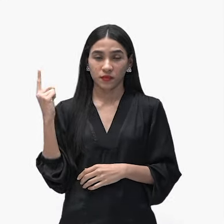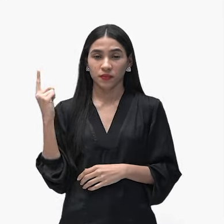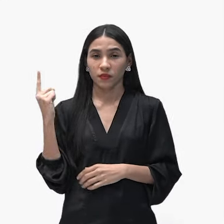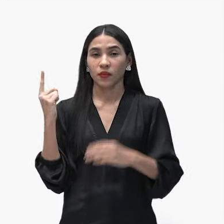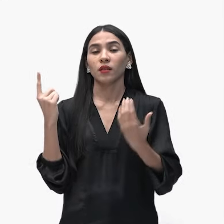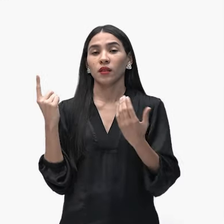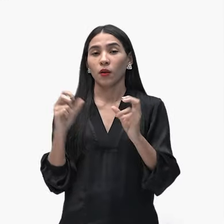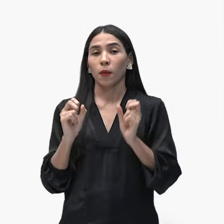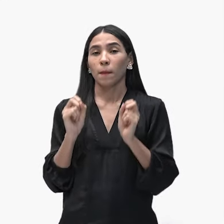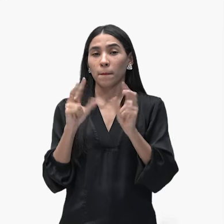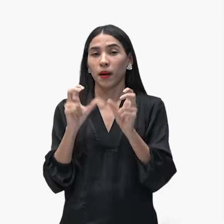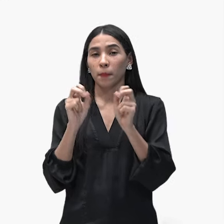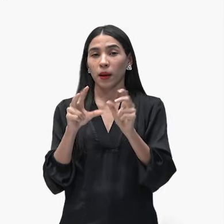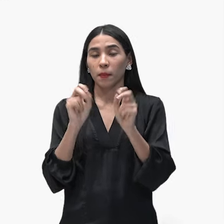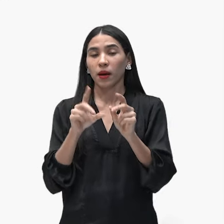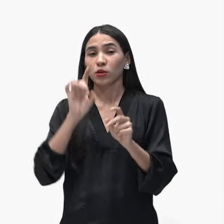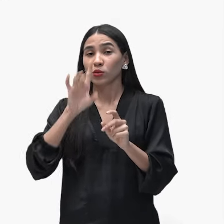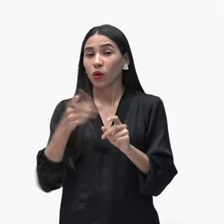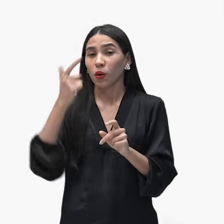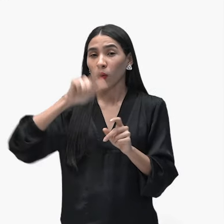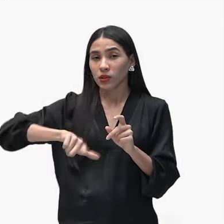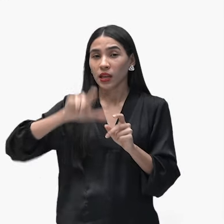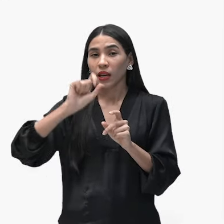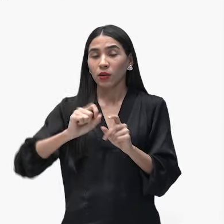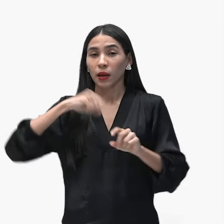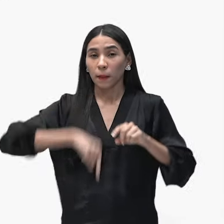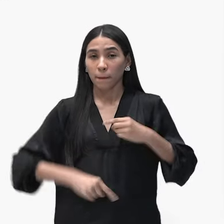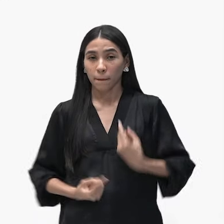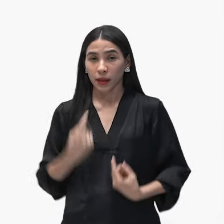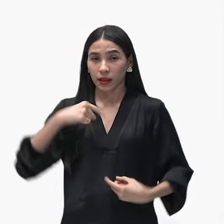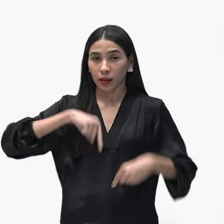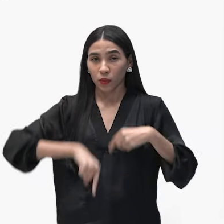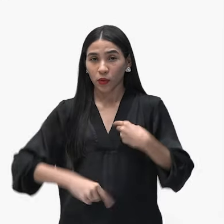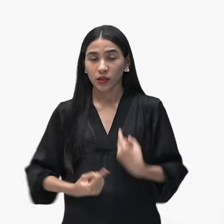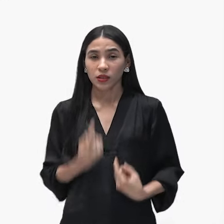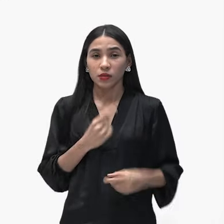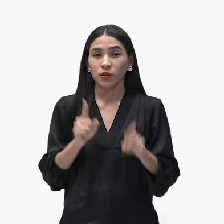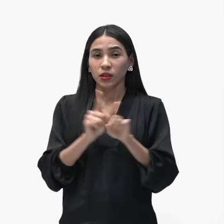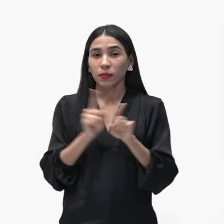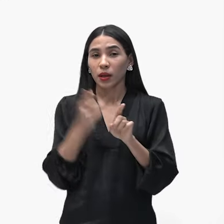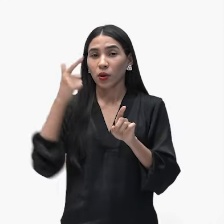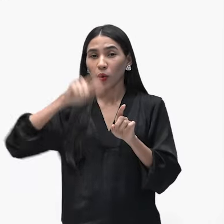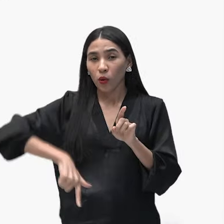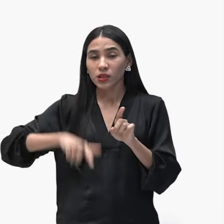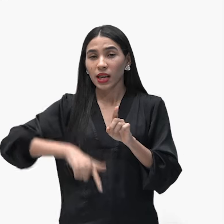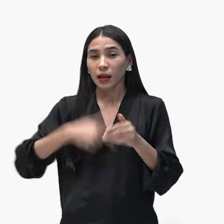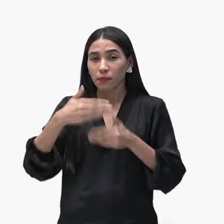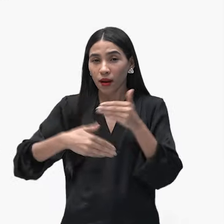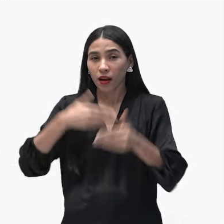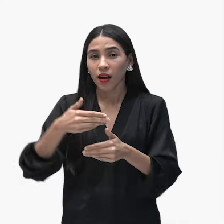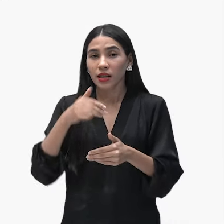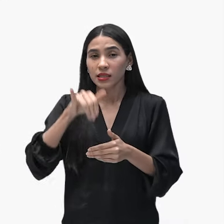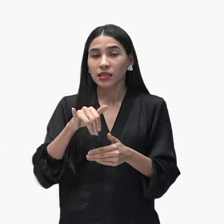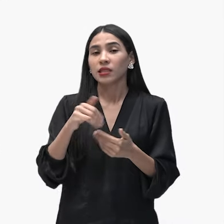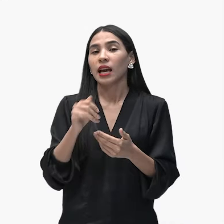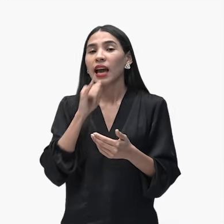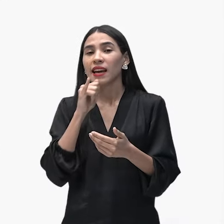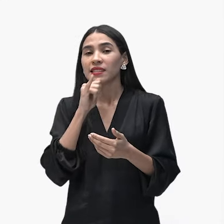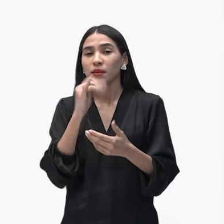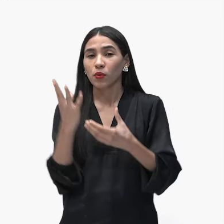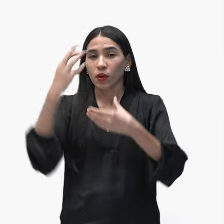vírus ele só consegue realizar seu metabolismo, só consegue se reproduzir se ele conseguir entrar em um